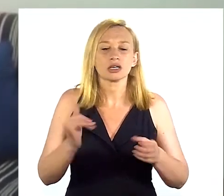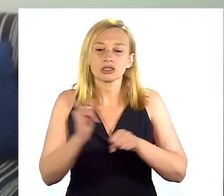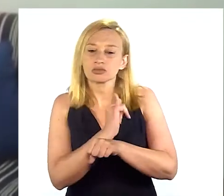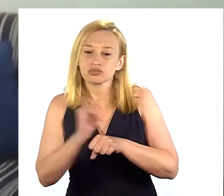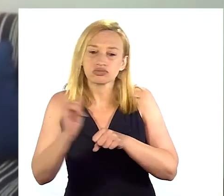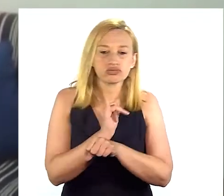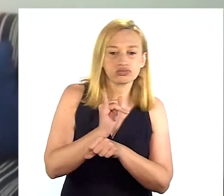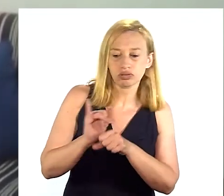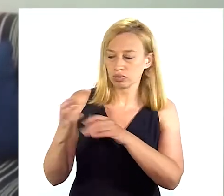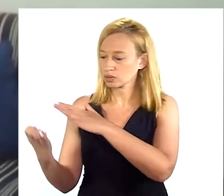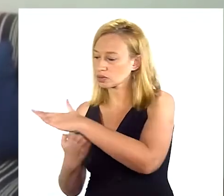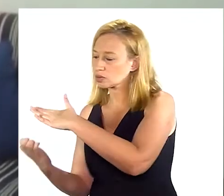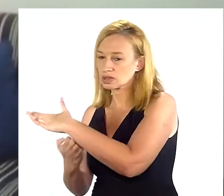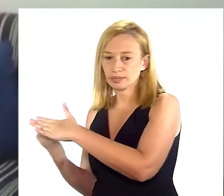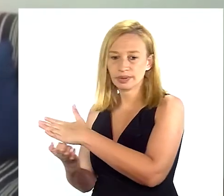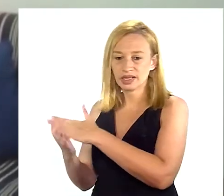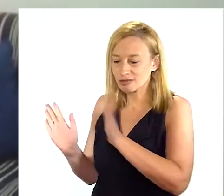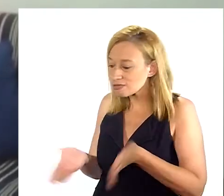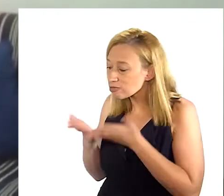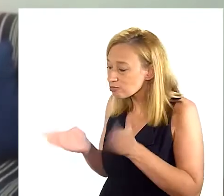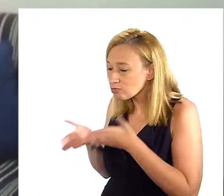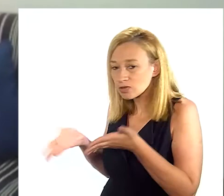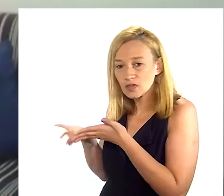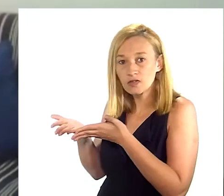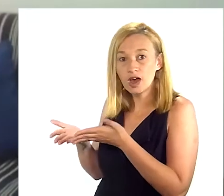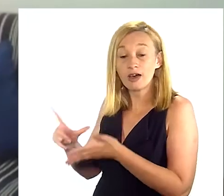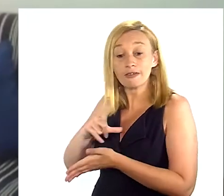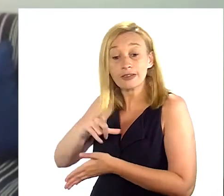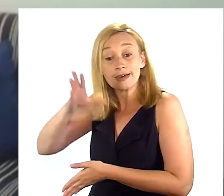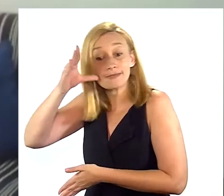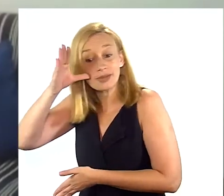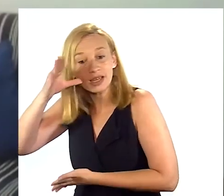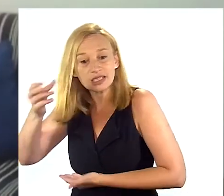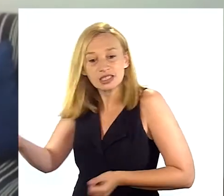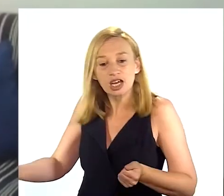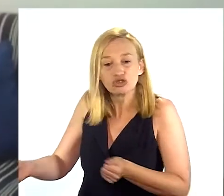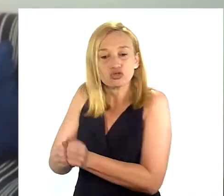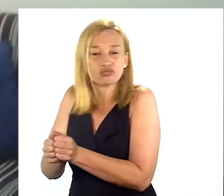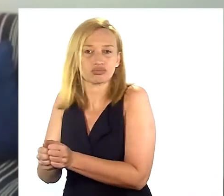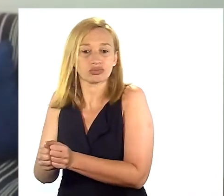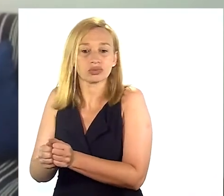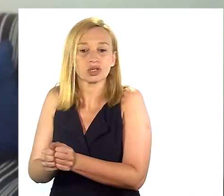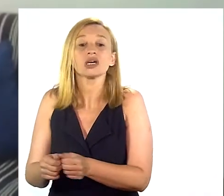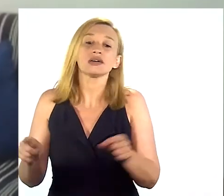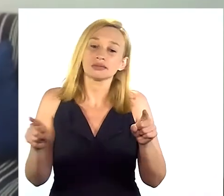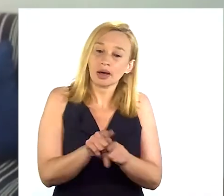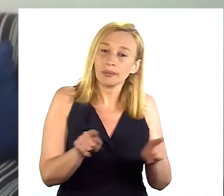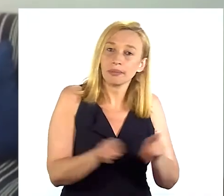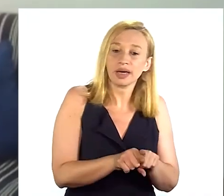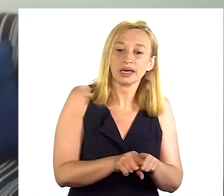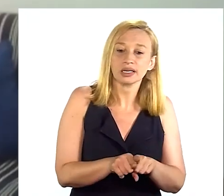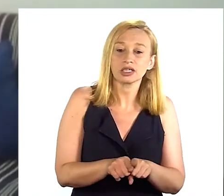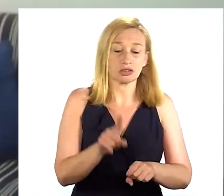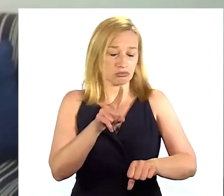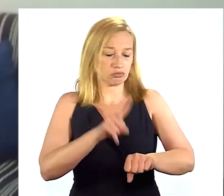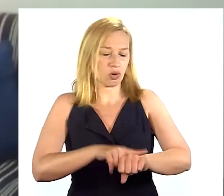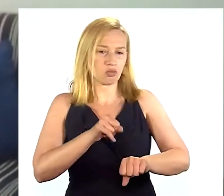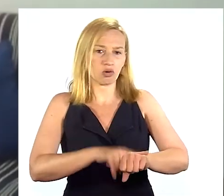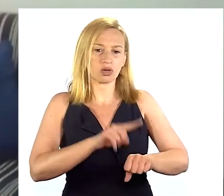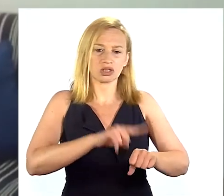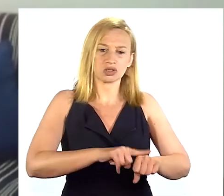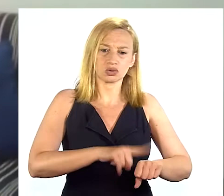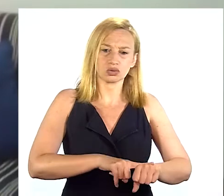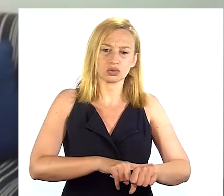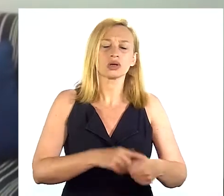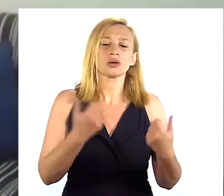incentivar as empresas a terem interesse em participar. E, ao mesmo